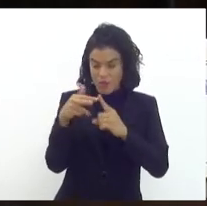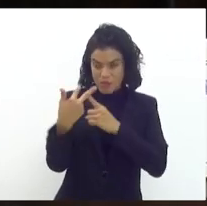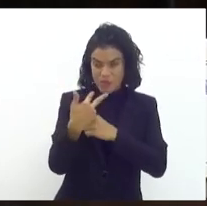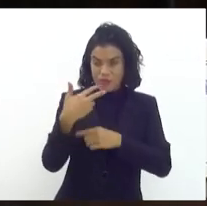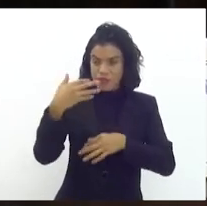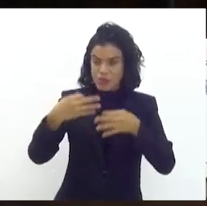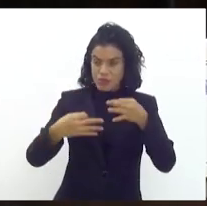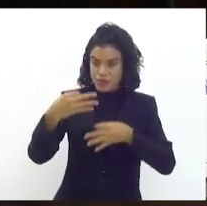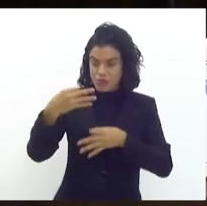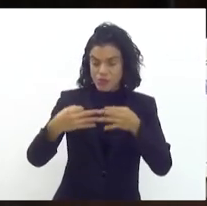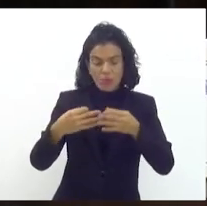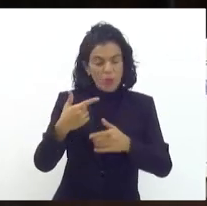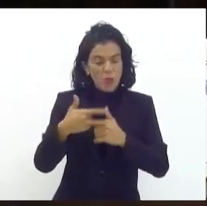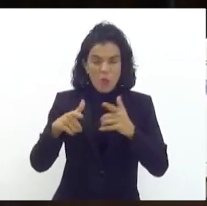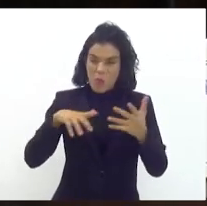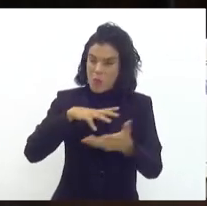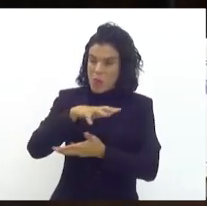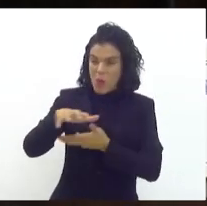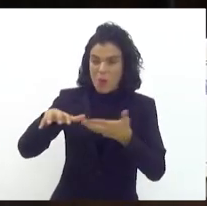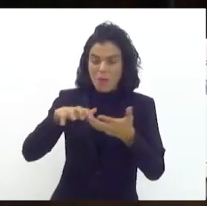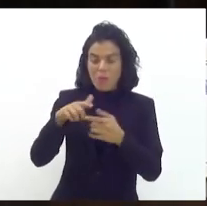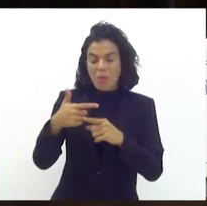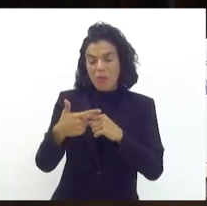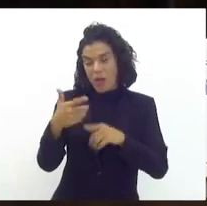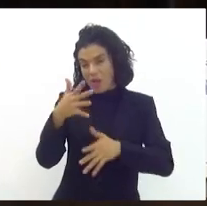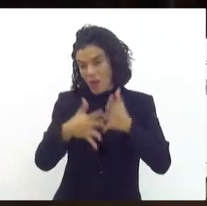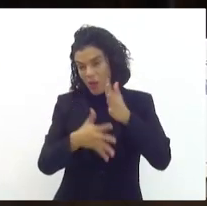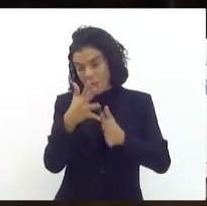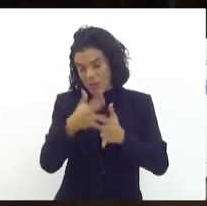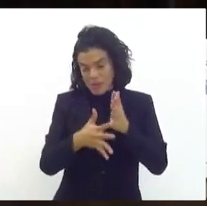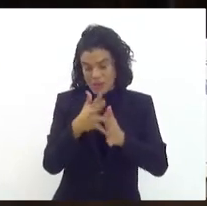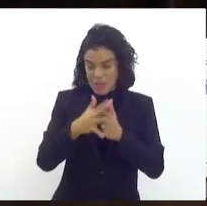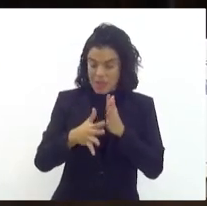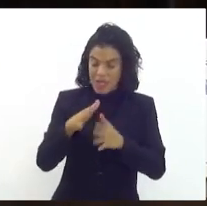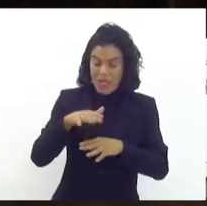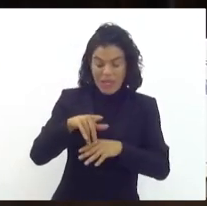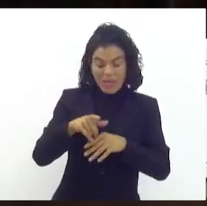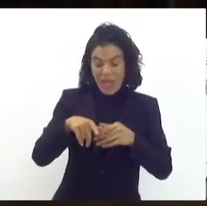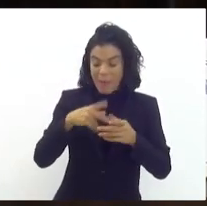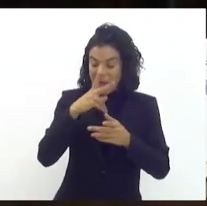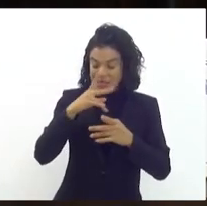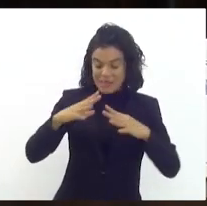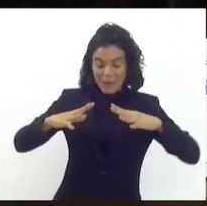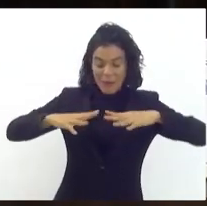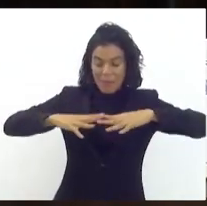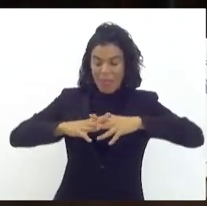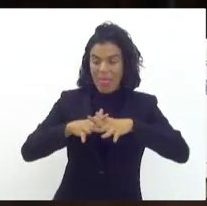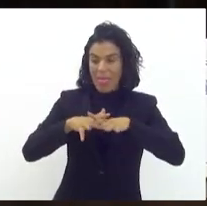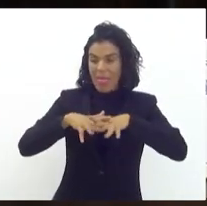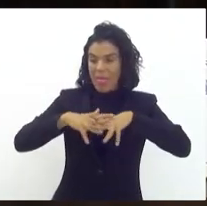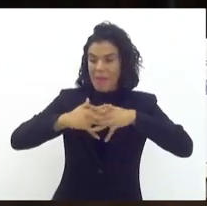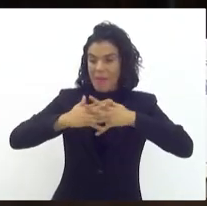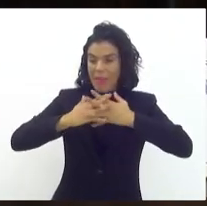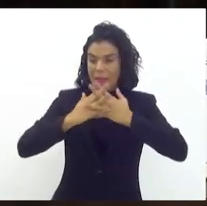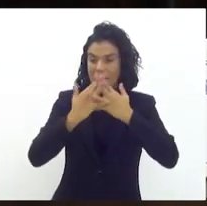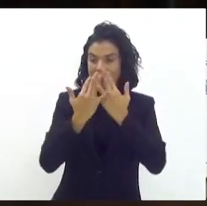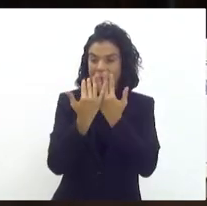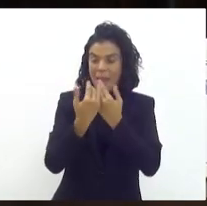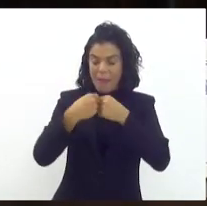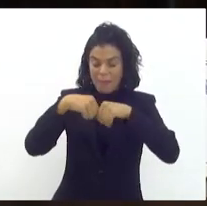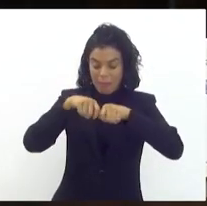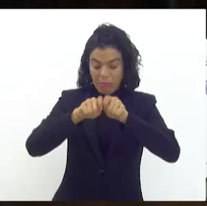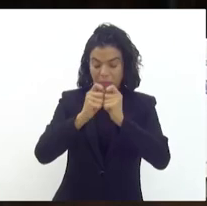jurídico caótico por conta da sua complexidade esse emaranhado de leis que nós acabamos produzindo